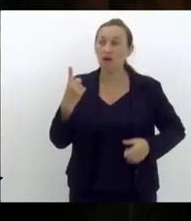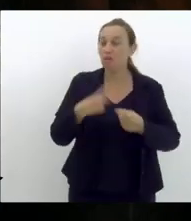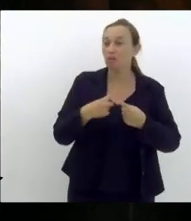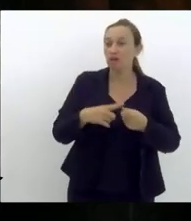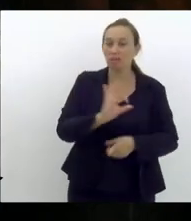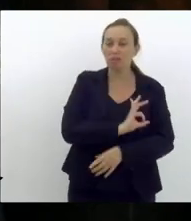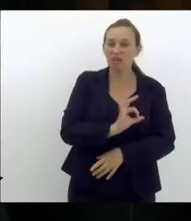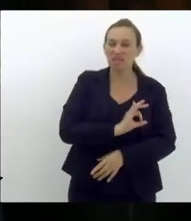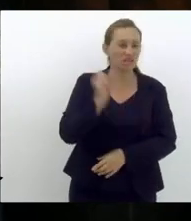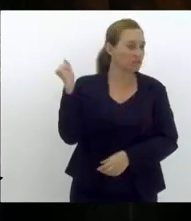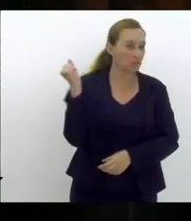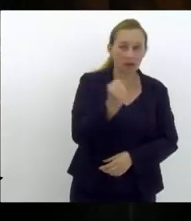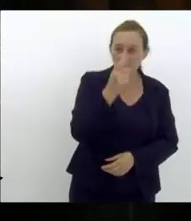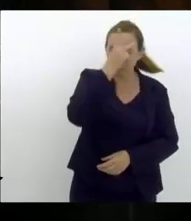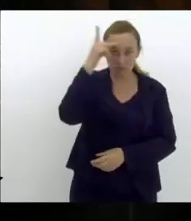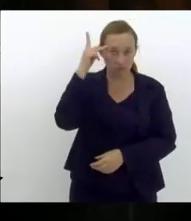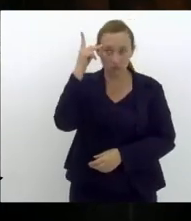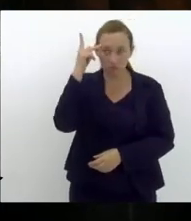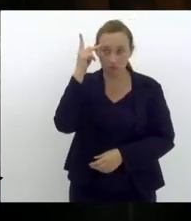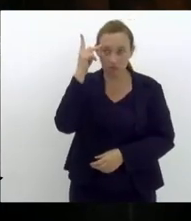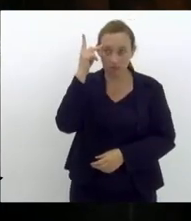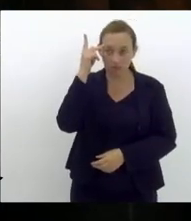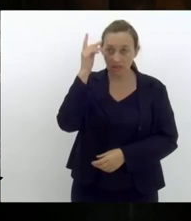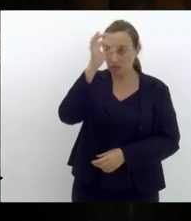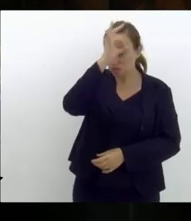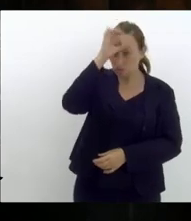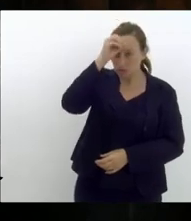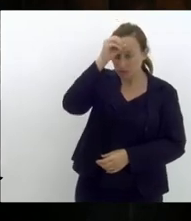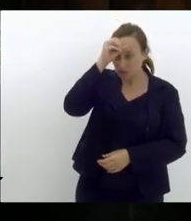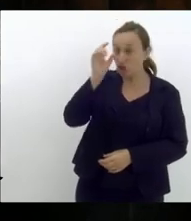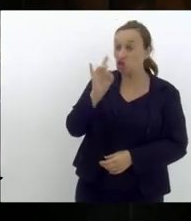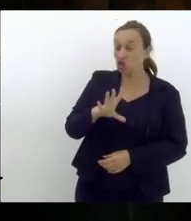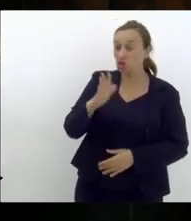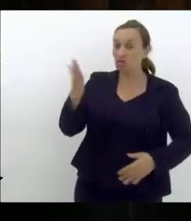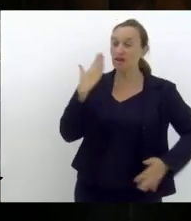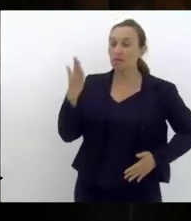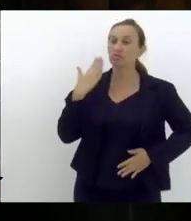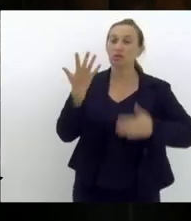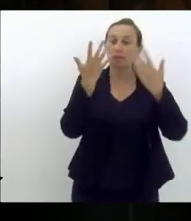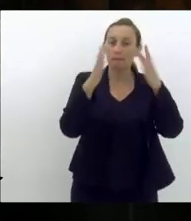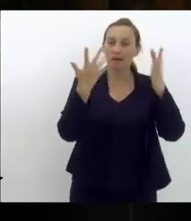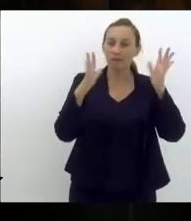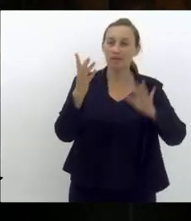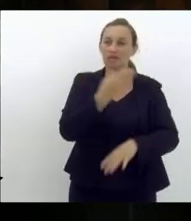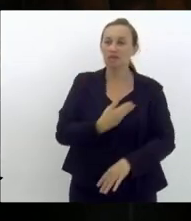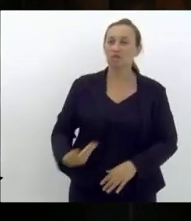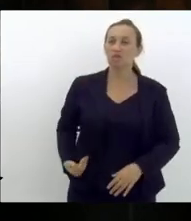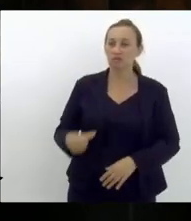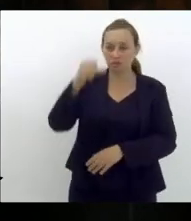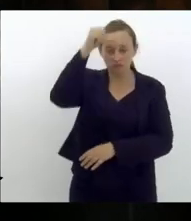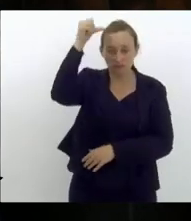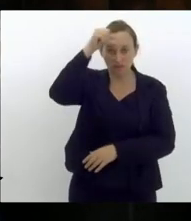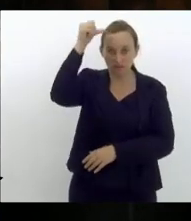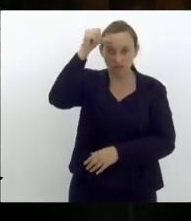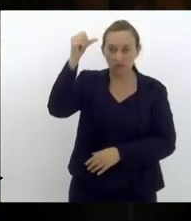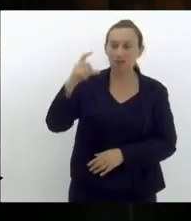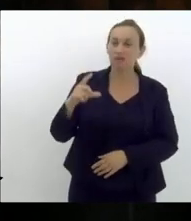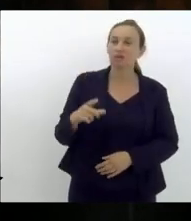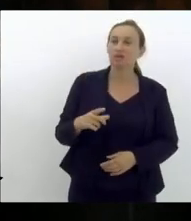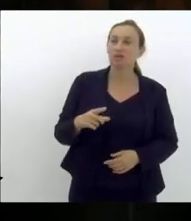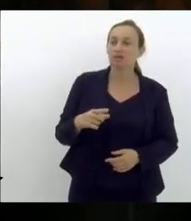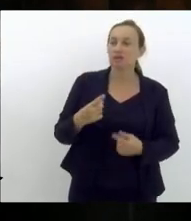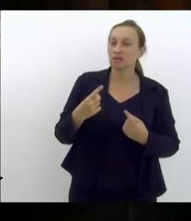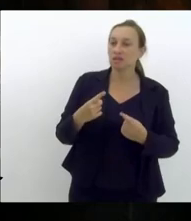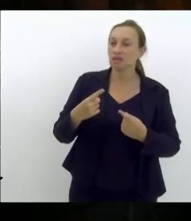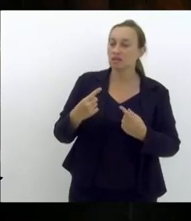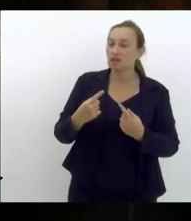não mata inocente Quem mata inocente é vagabundo Parabéns ao governo Cláudio Castro que tem enfrentado a